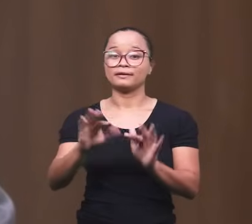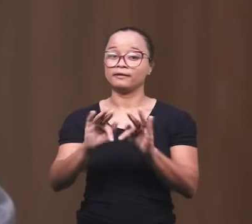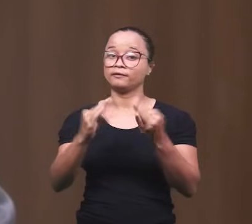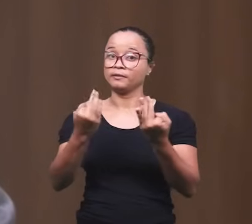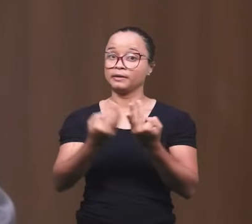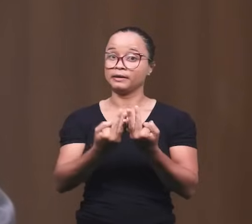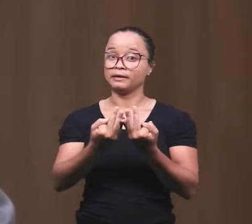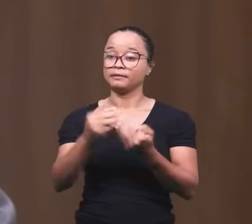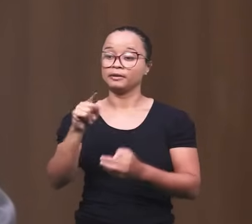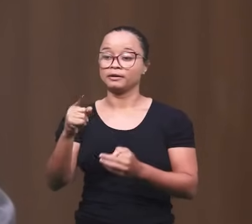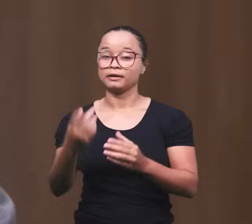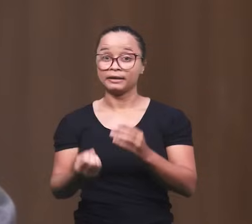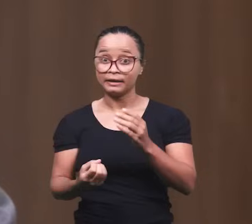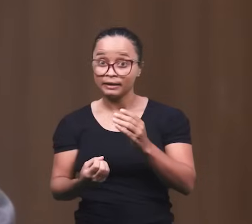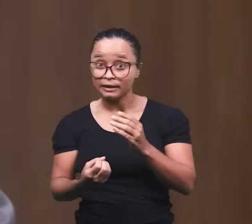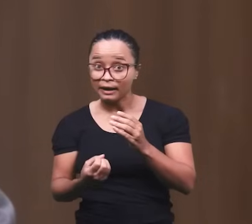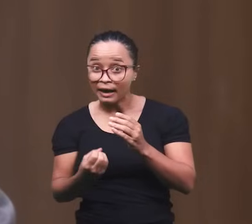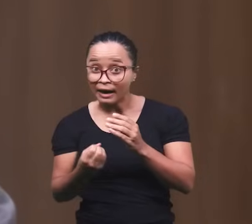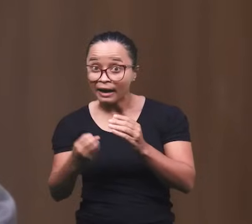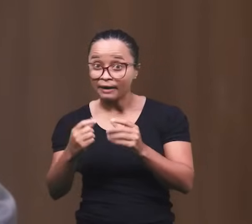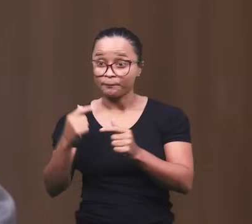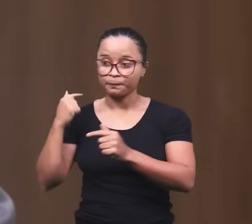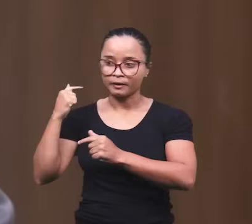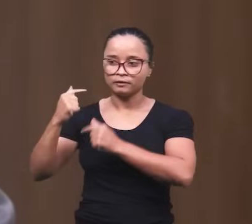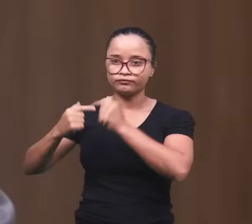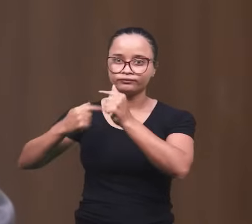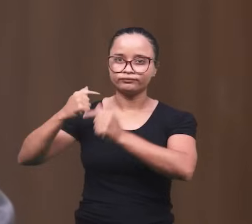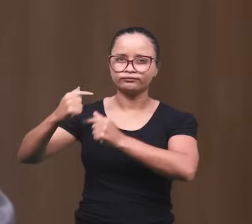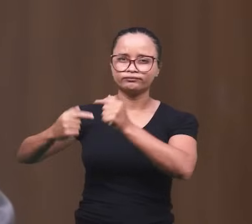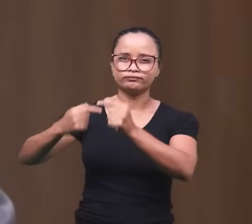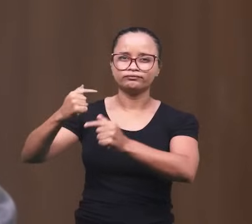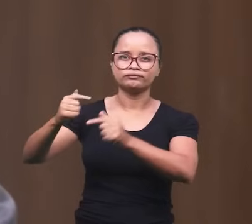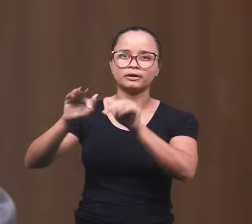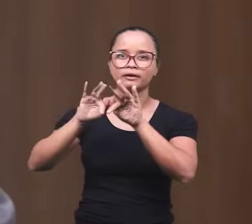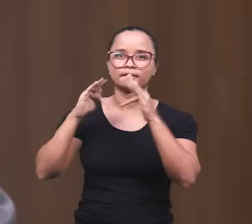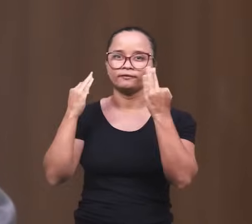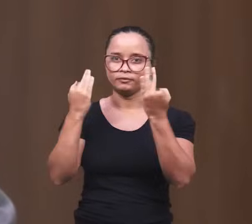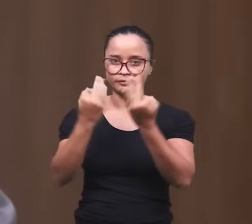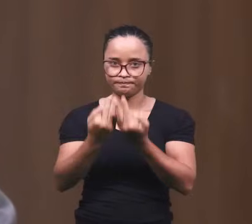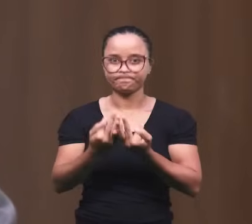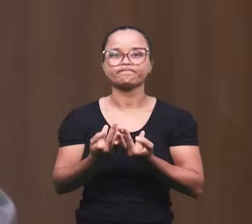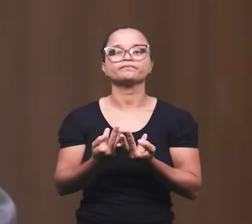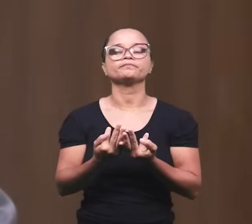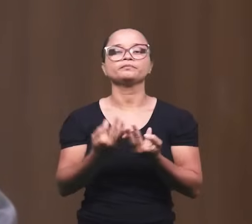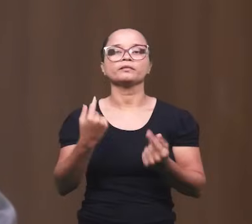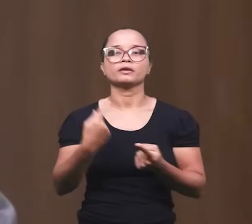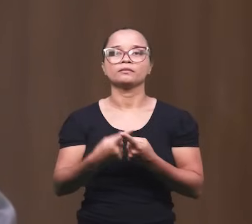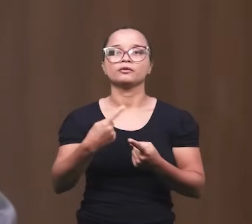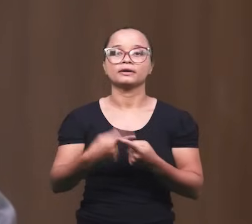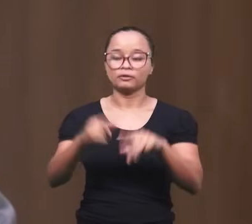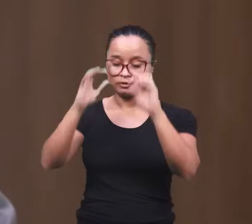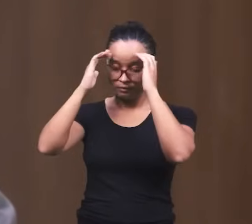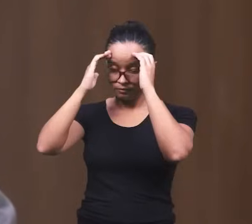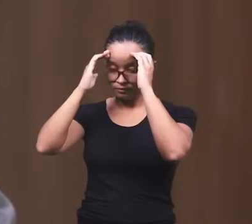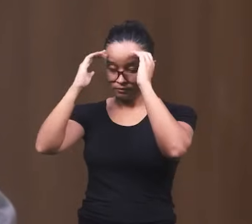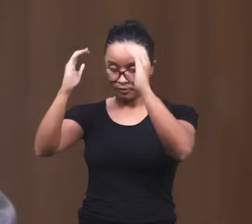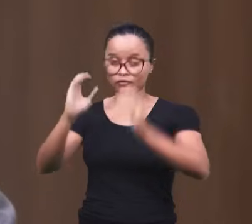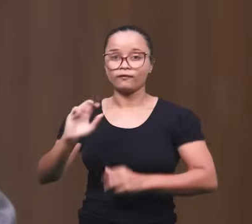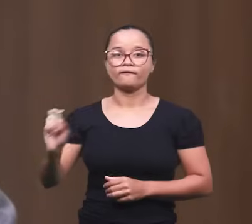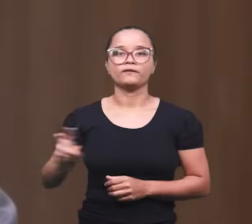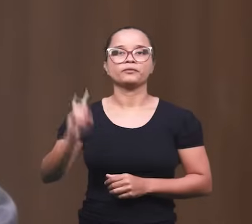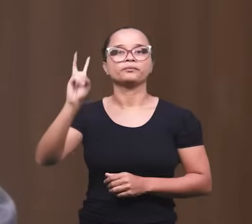para que uma família ela continue nessa linhagem isso é os respeitos e os valores